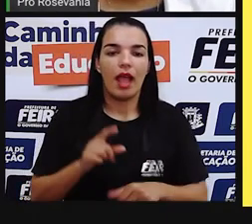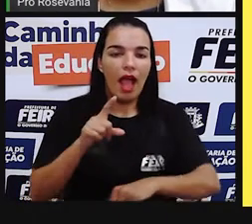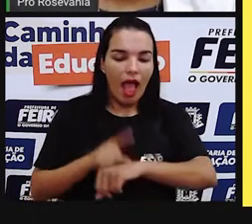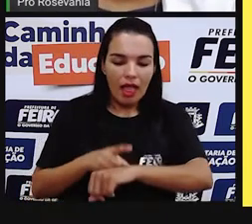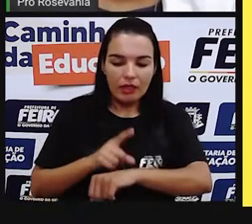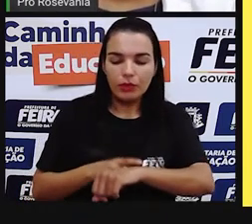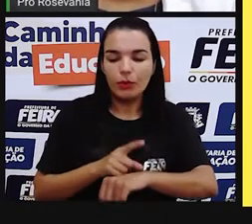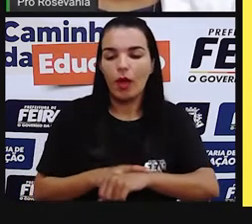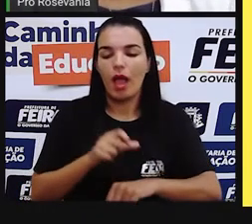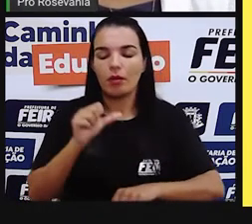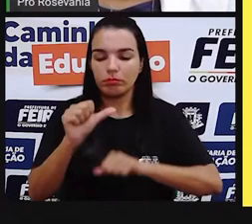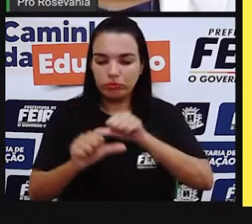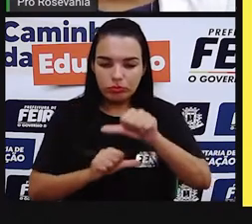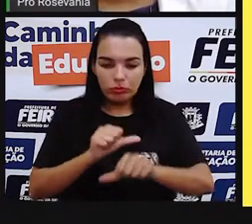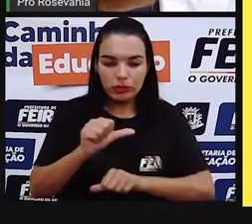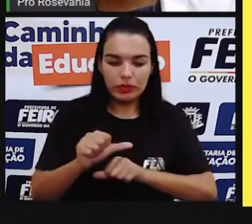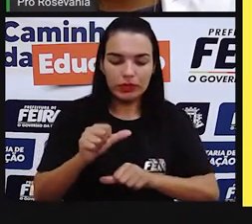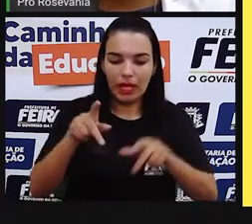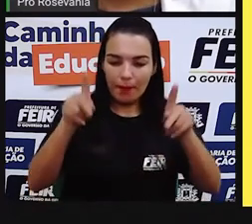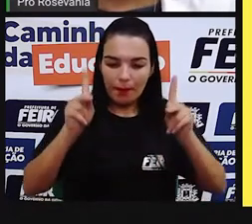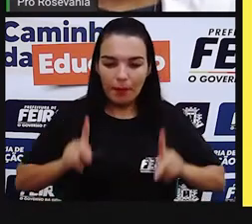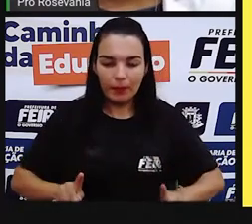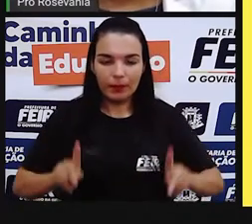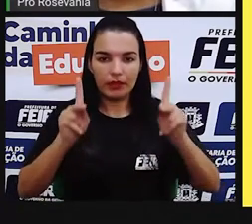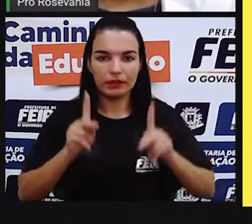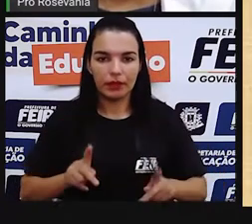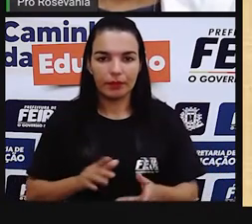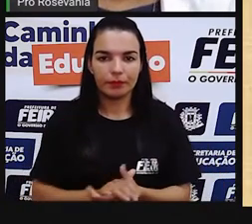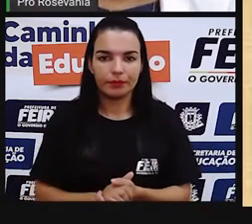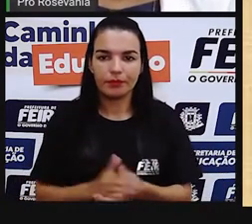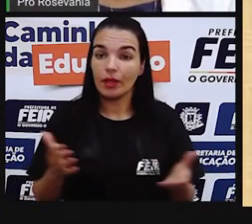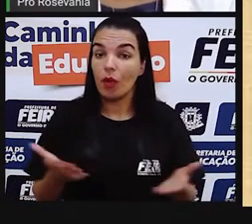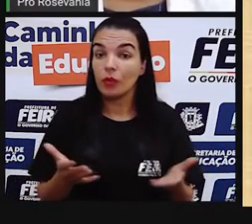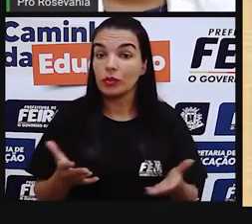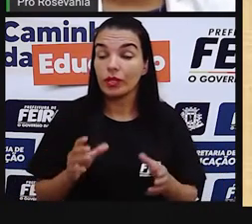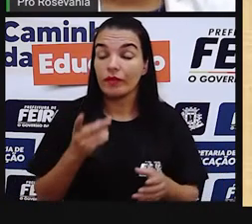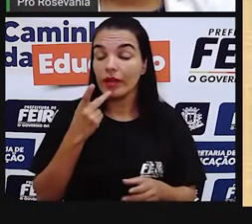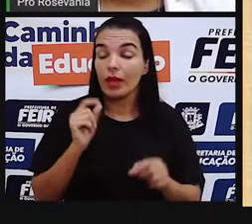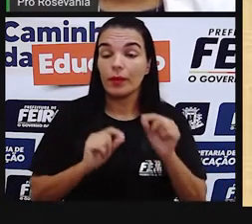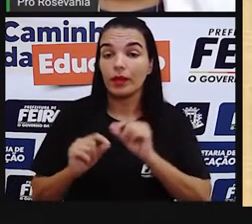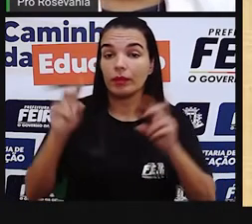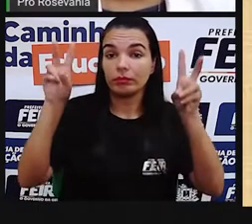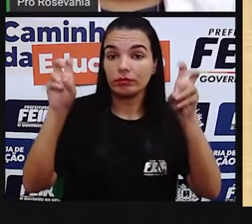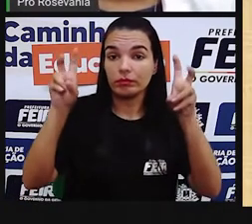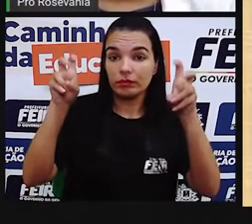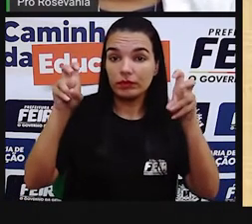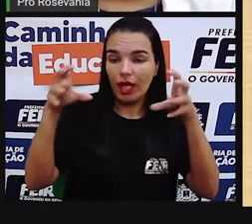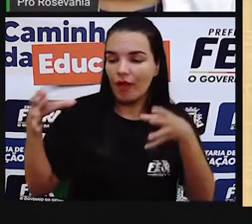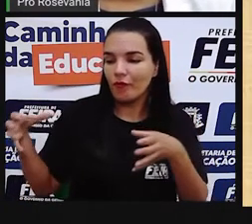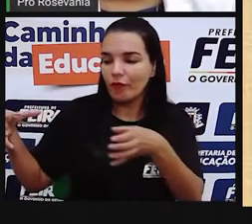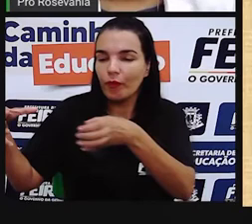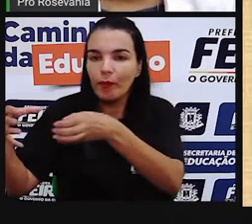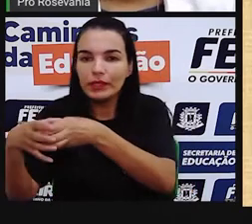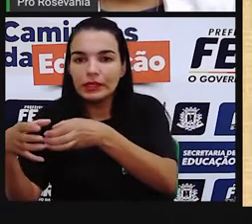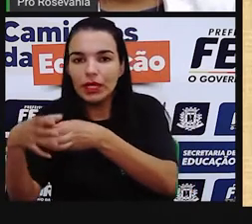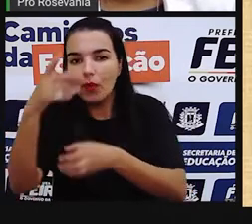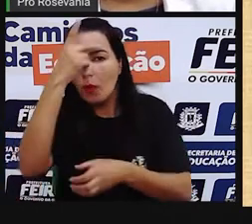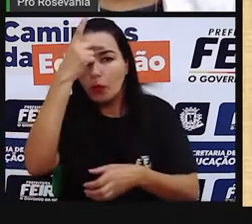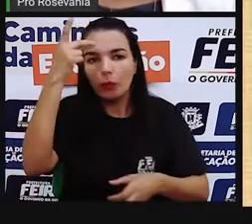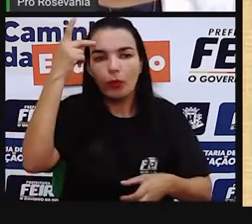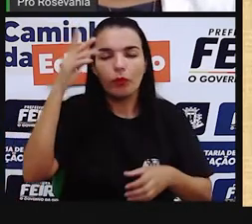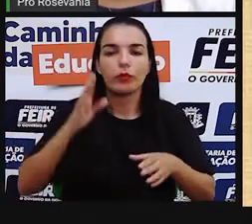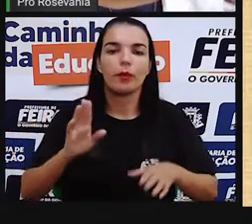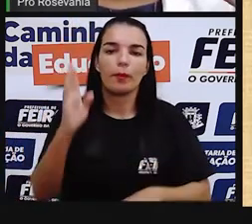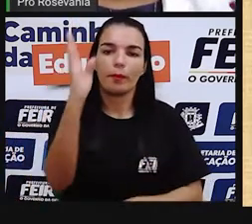da população, enfim. O que será que nós vamos estudar hoje, né? Nós vamos falar sobre a formação do povo